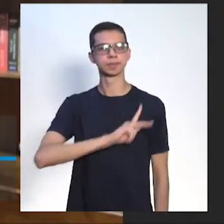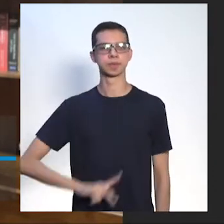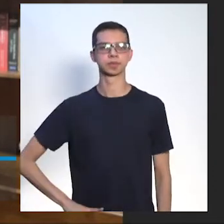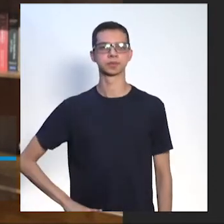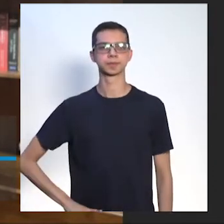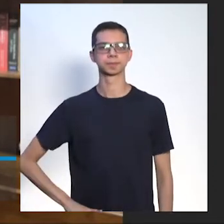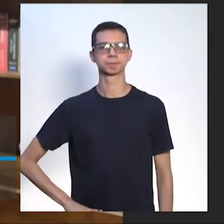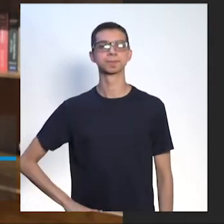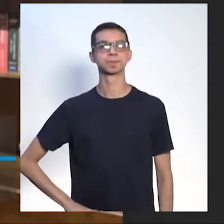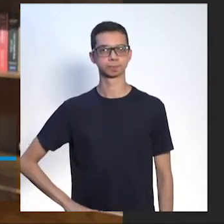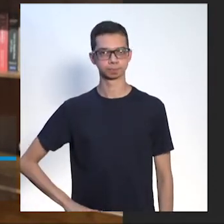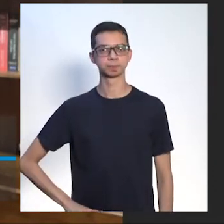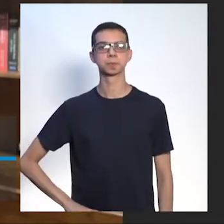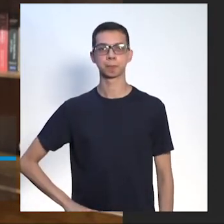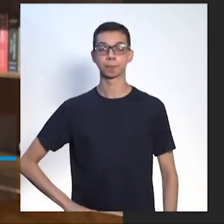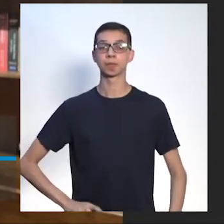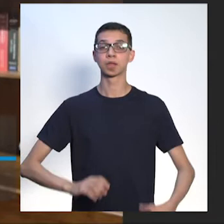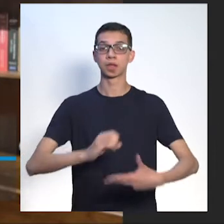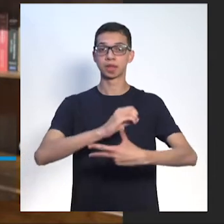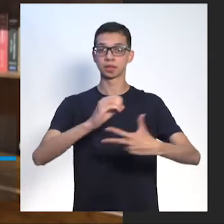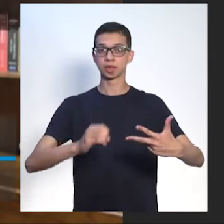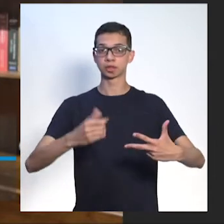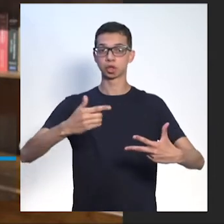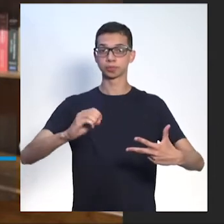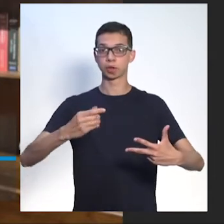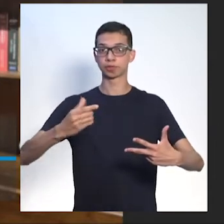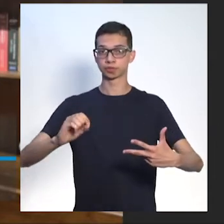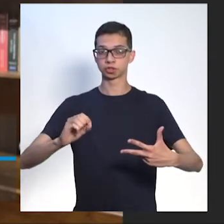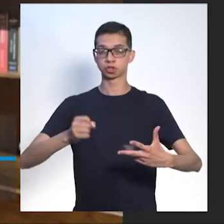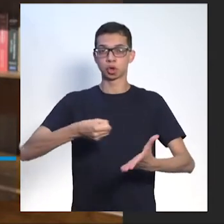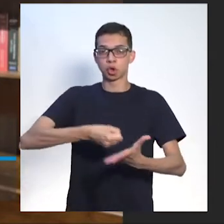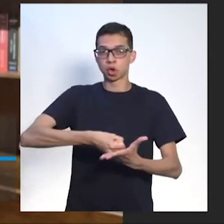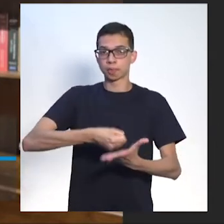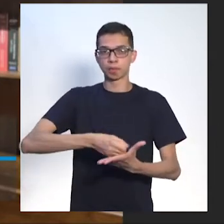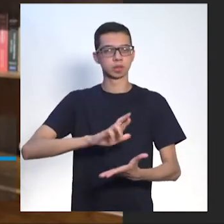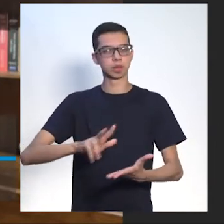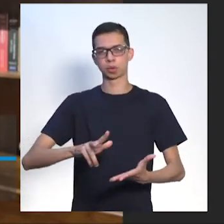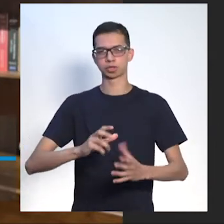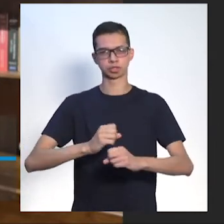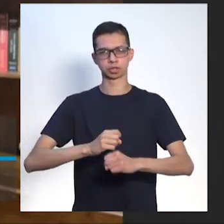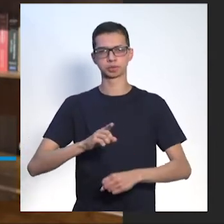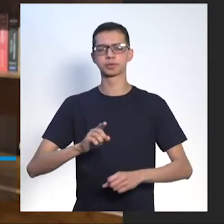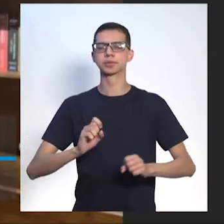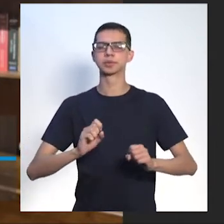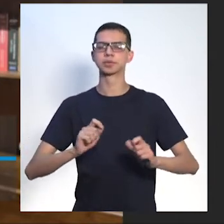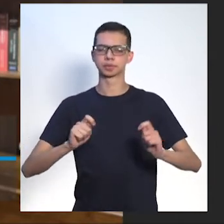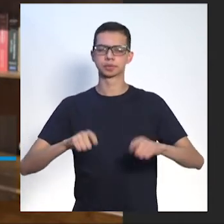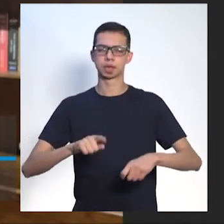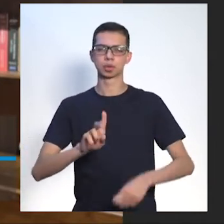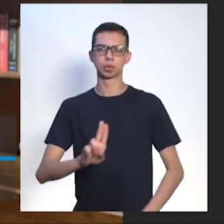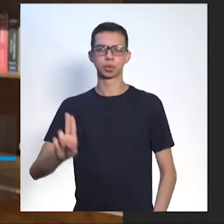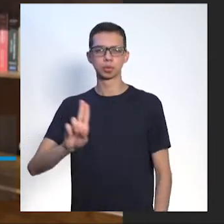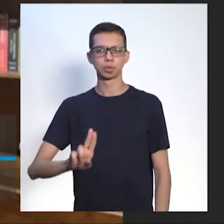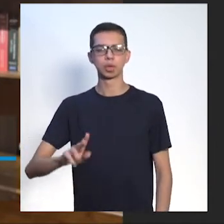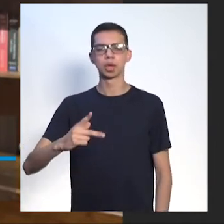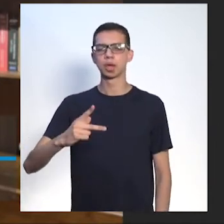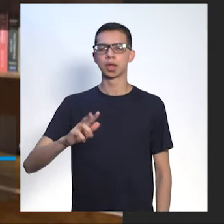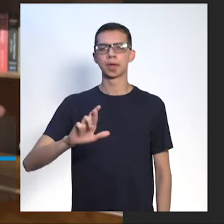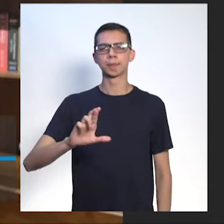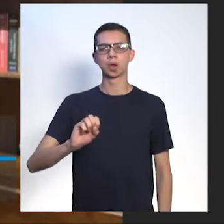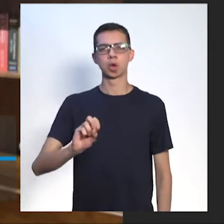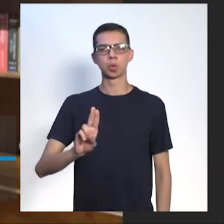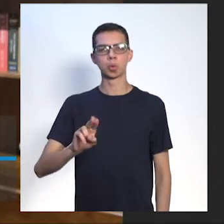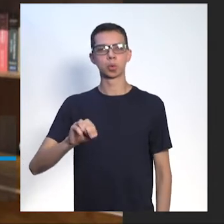que tornava a nota do Enem 2020 não obrigatória. Você poderia usar, tanto para o ProUni, para o SISU ou